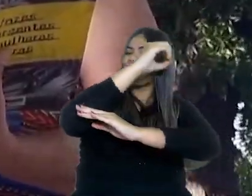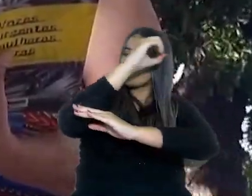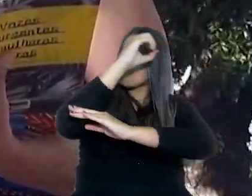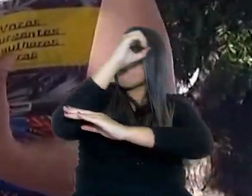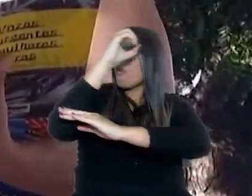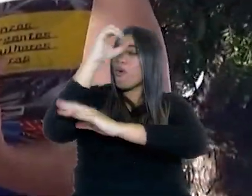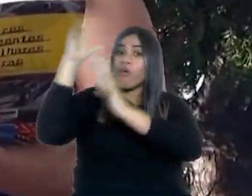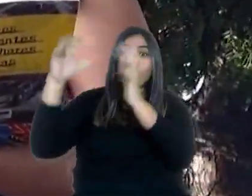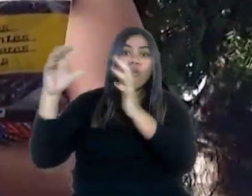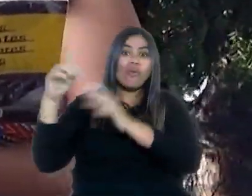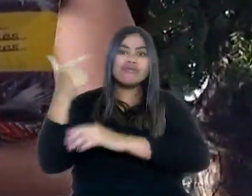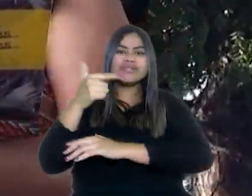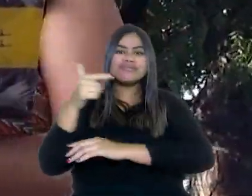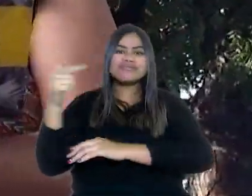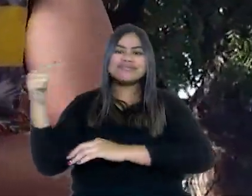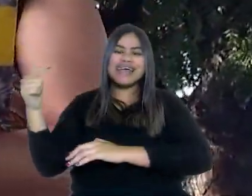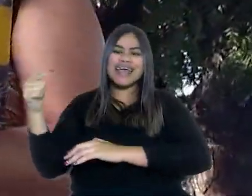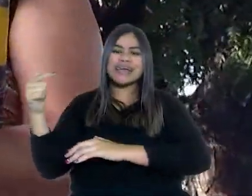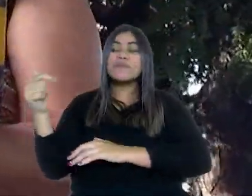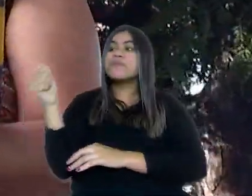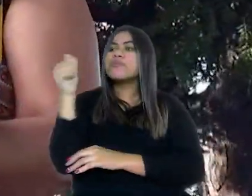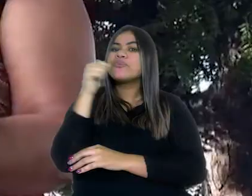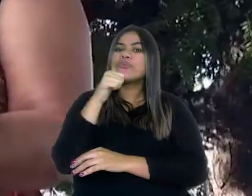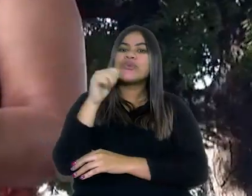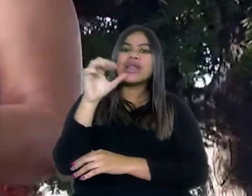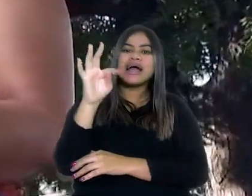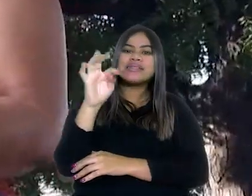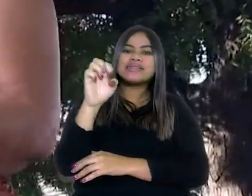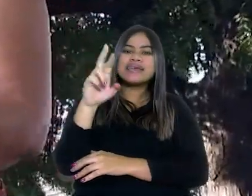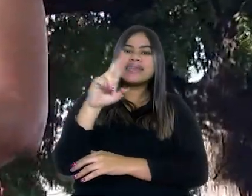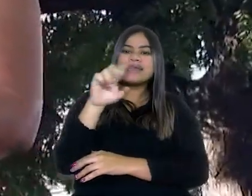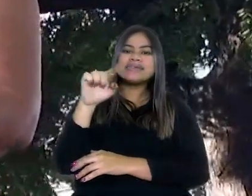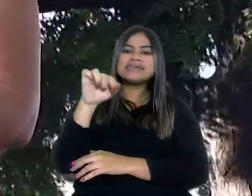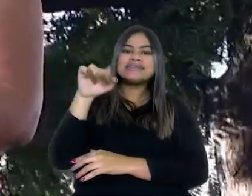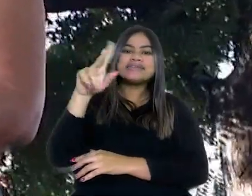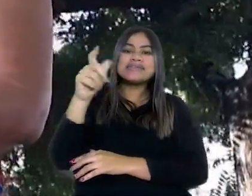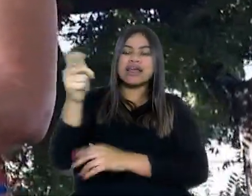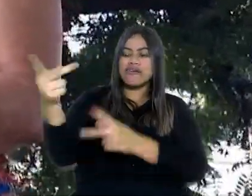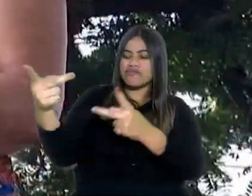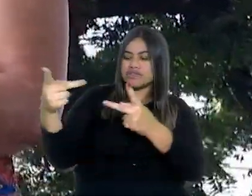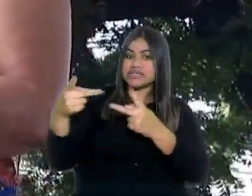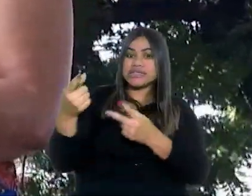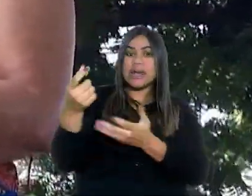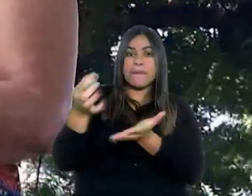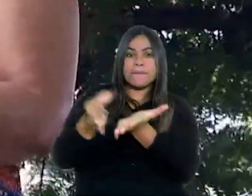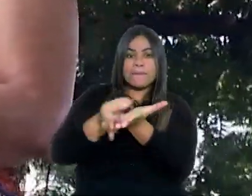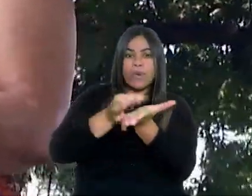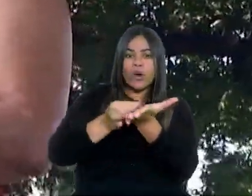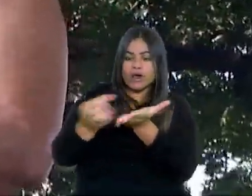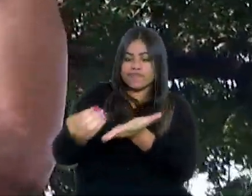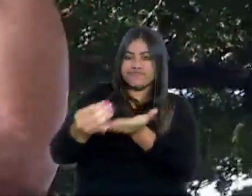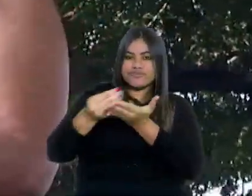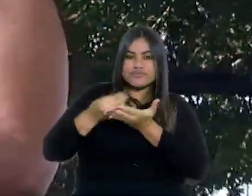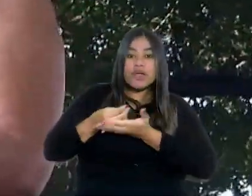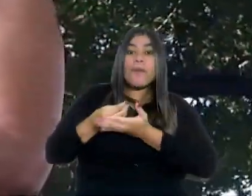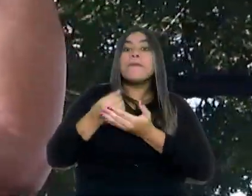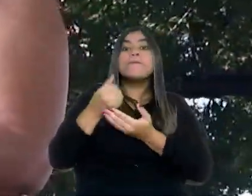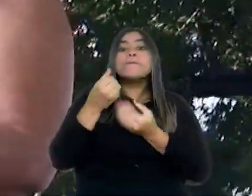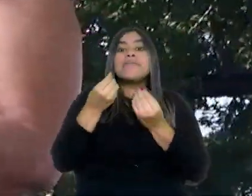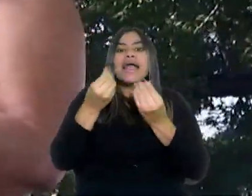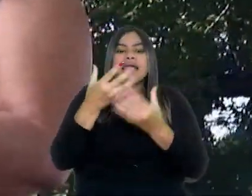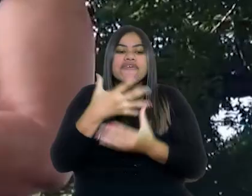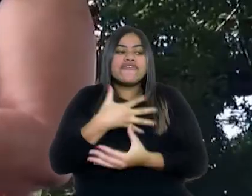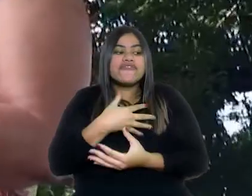galgando. Hoje não vai chover. Hoje é o nosso dia. A dona Terezinha veio visitar-me. Ela deu-me